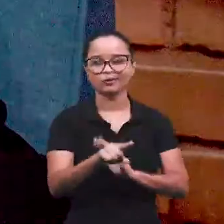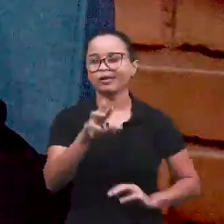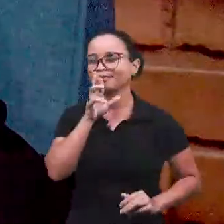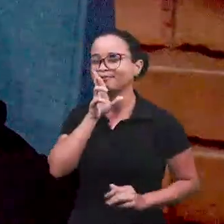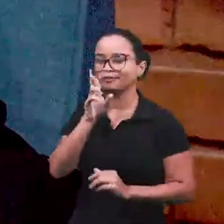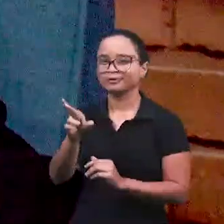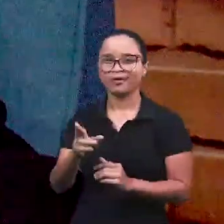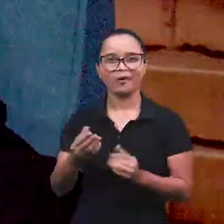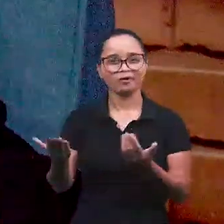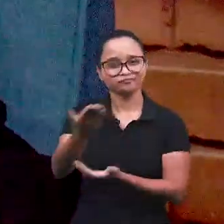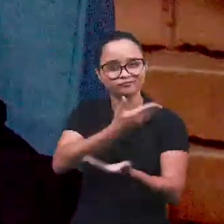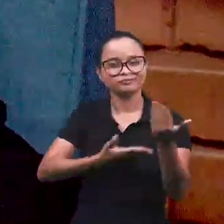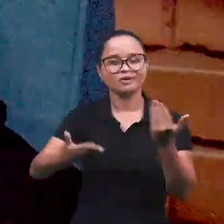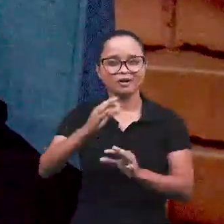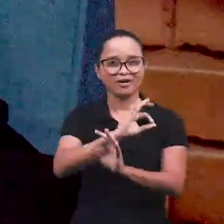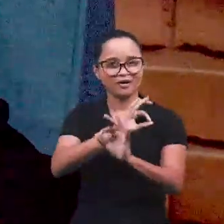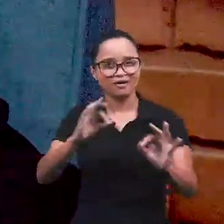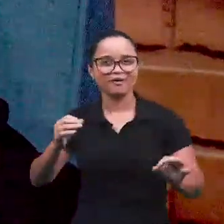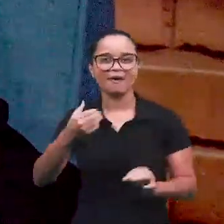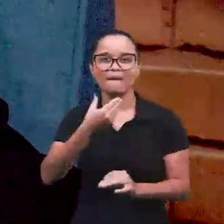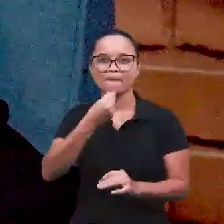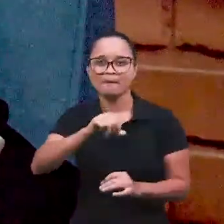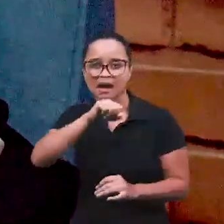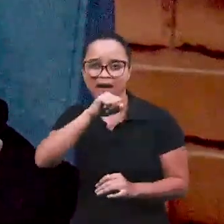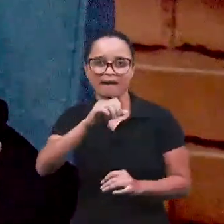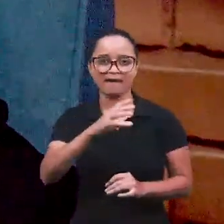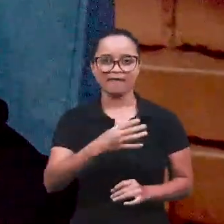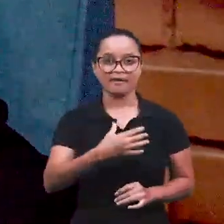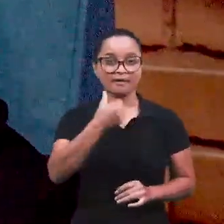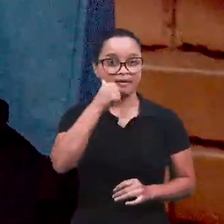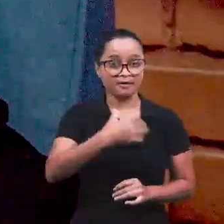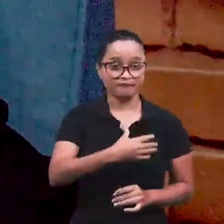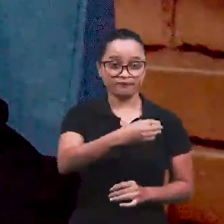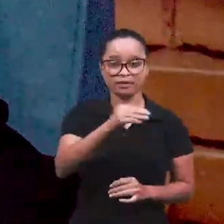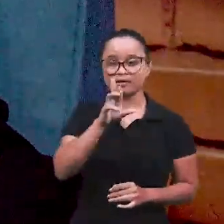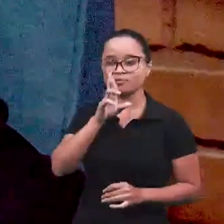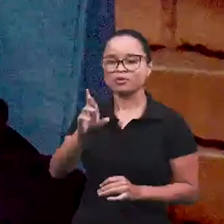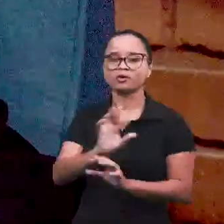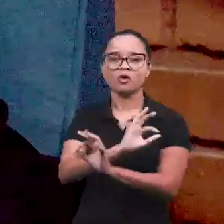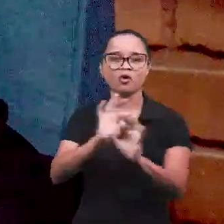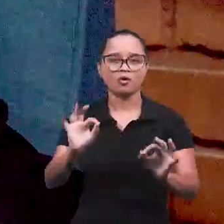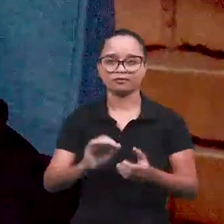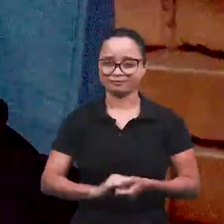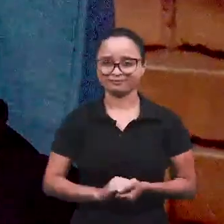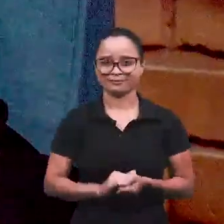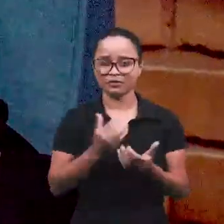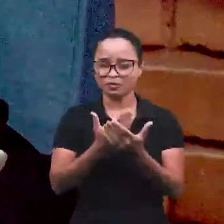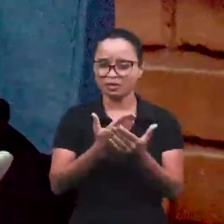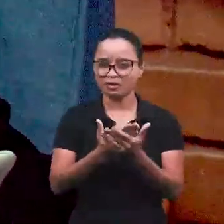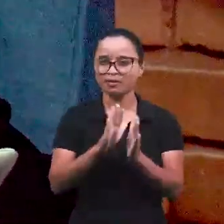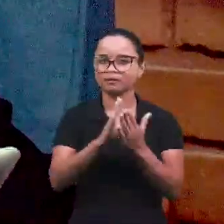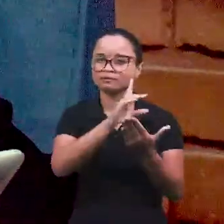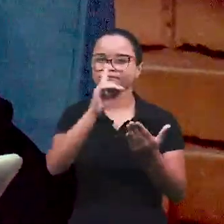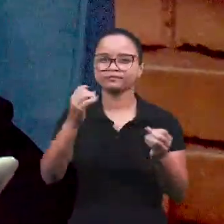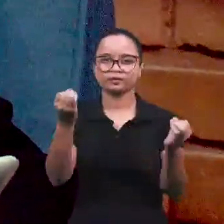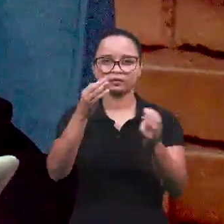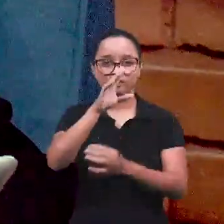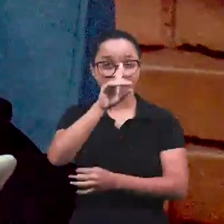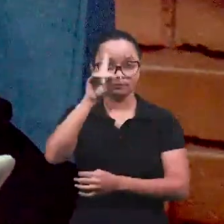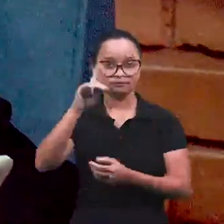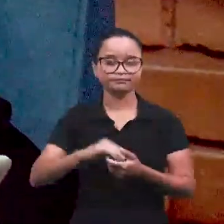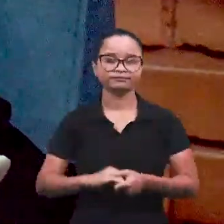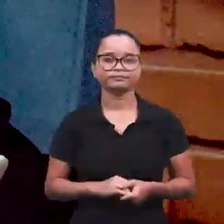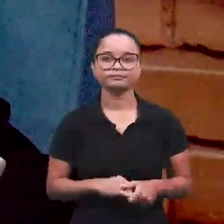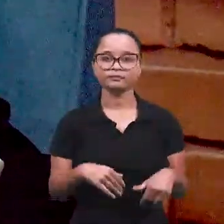bem participativa, aí o pai, a filha, família junto estudando a palavra do Senhor. Glória a Deus. O que nós vamos